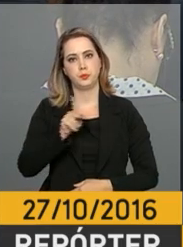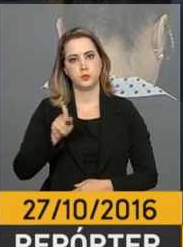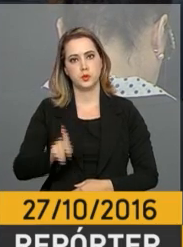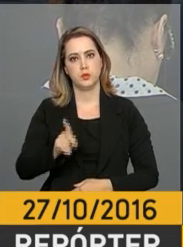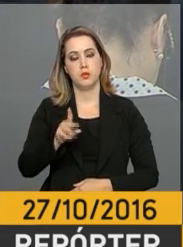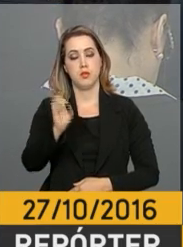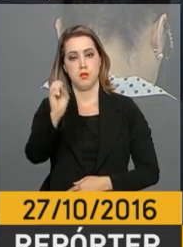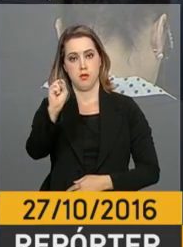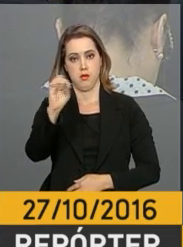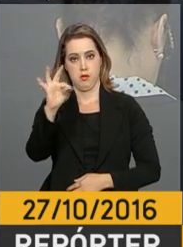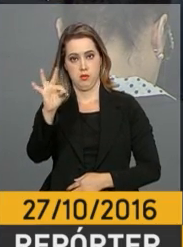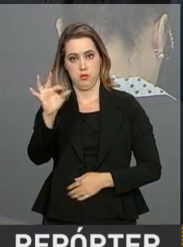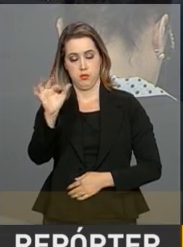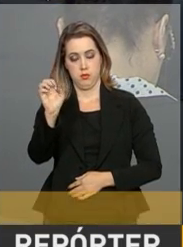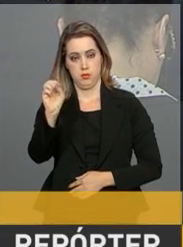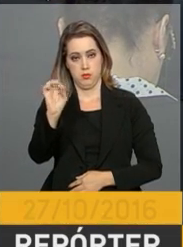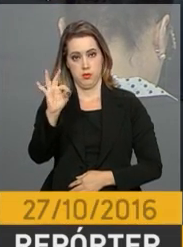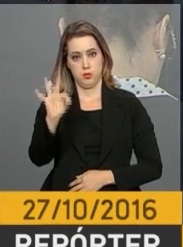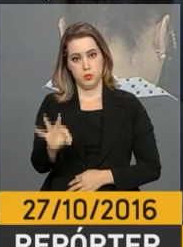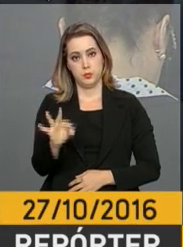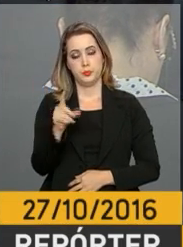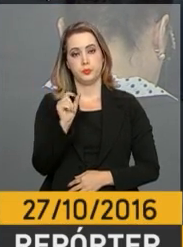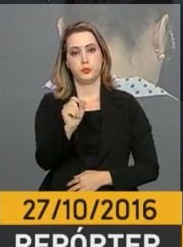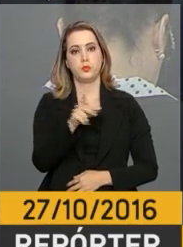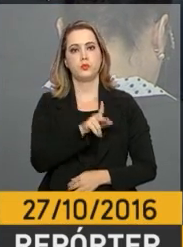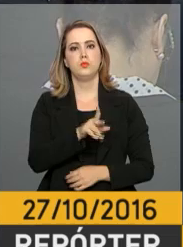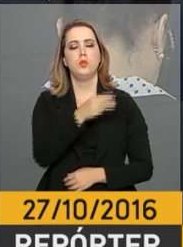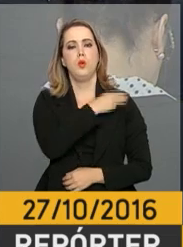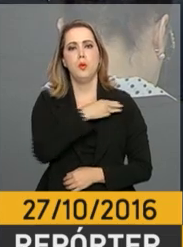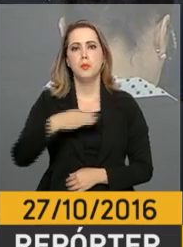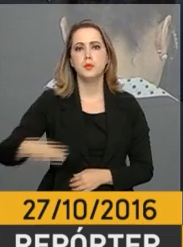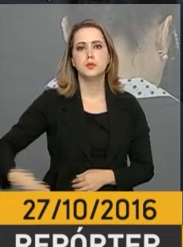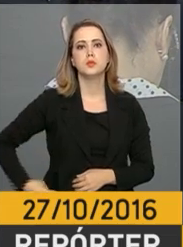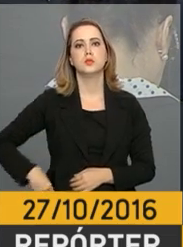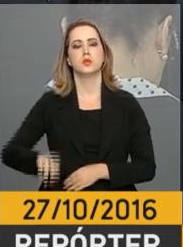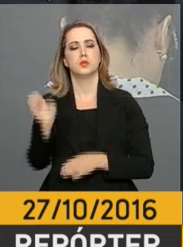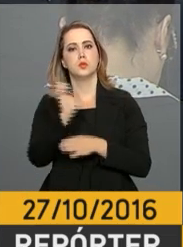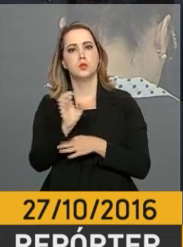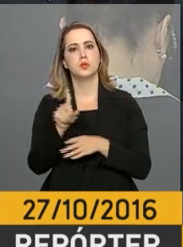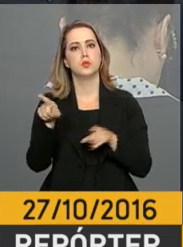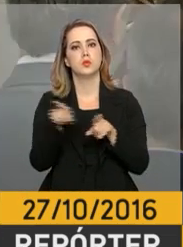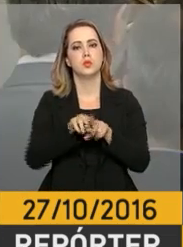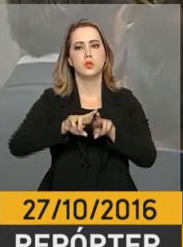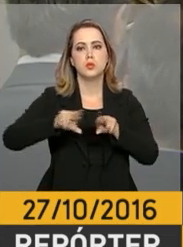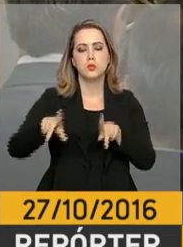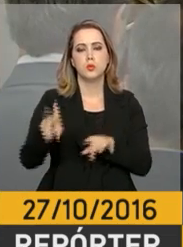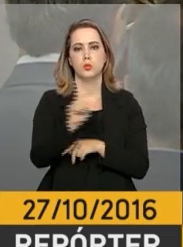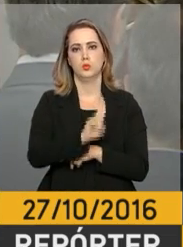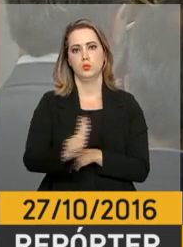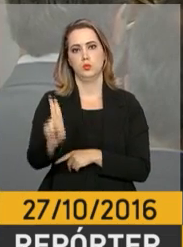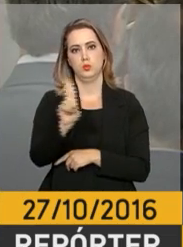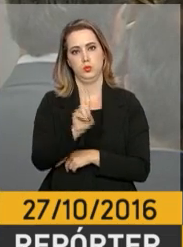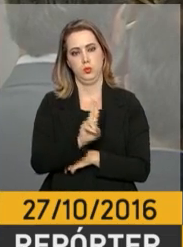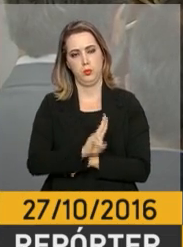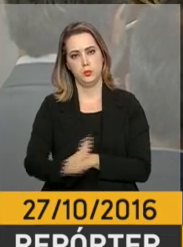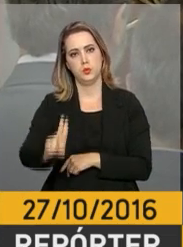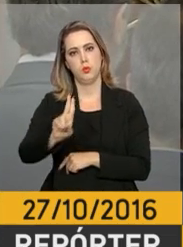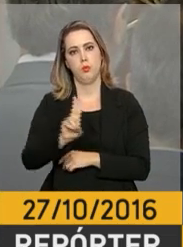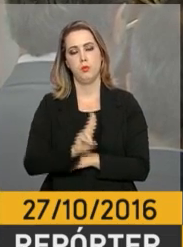trab fil senores minist de estado jard